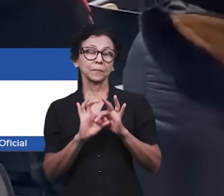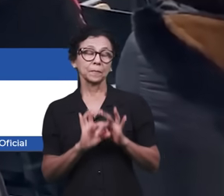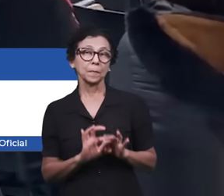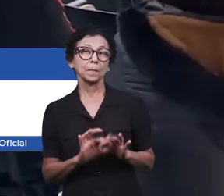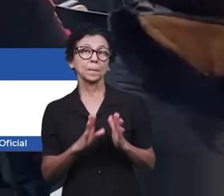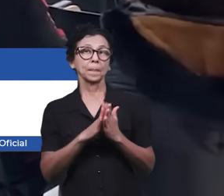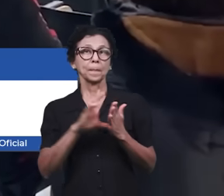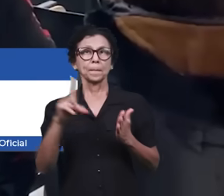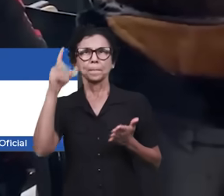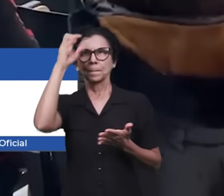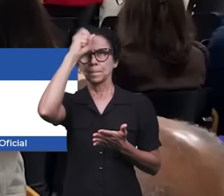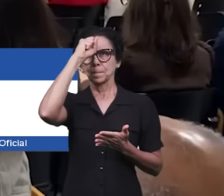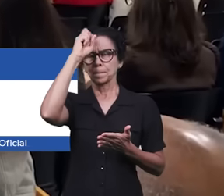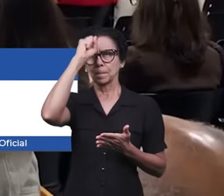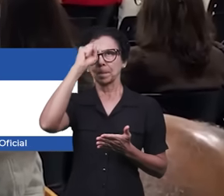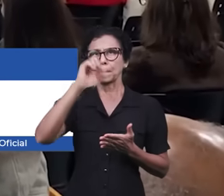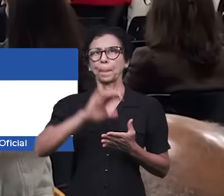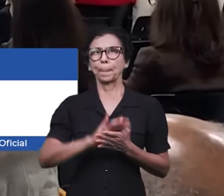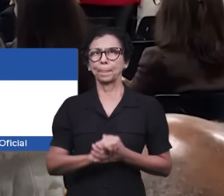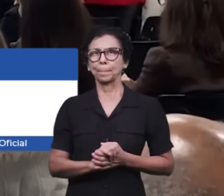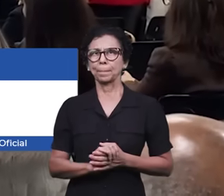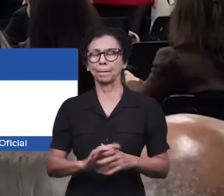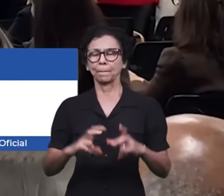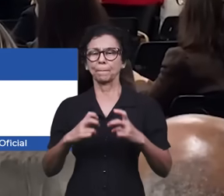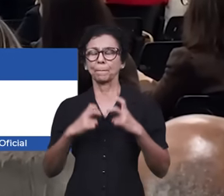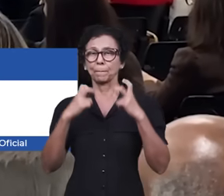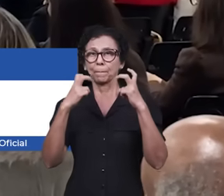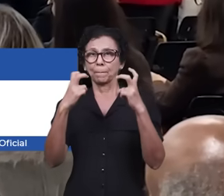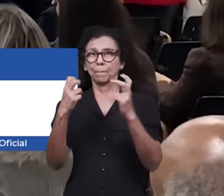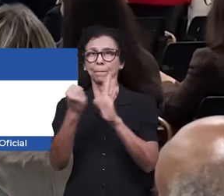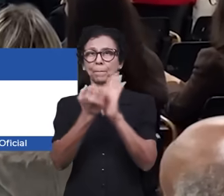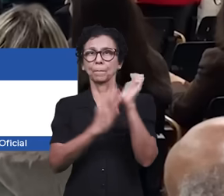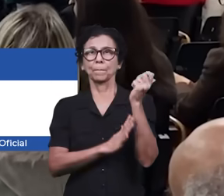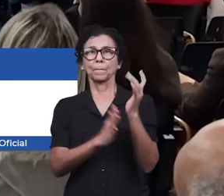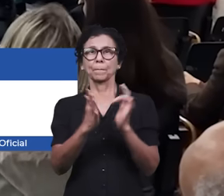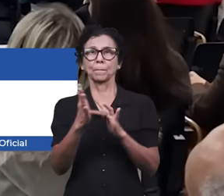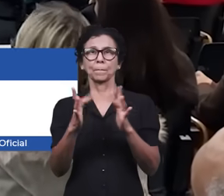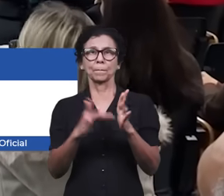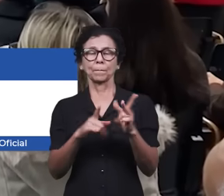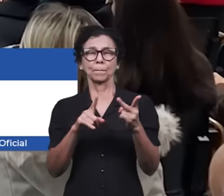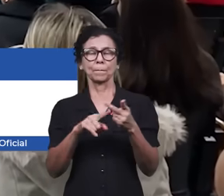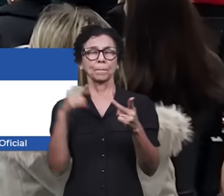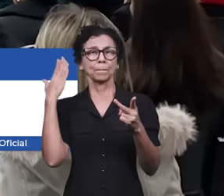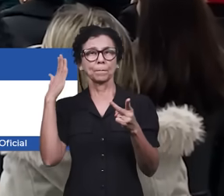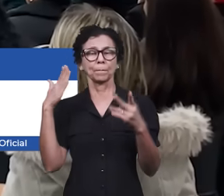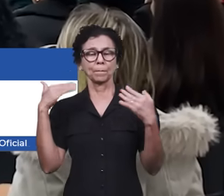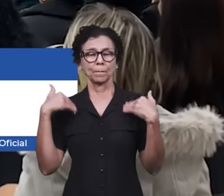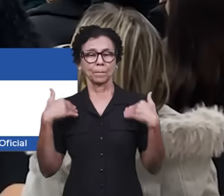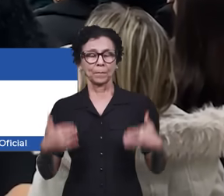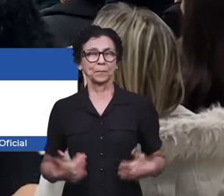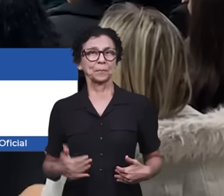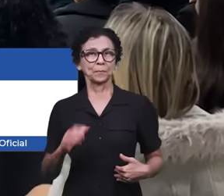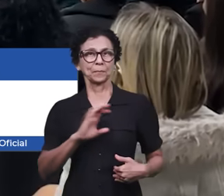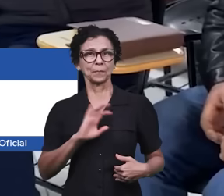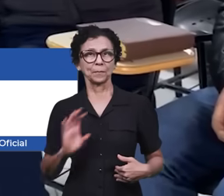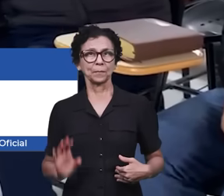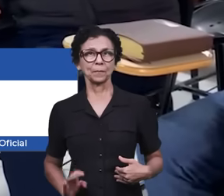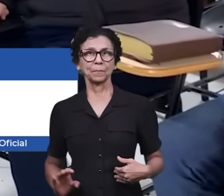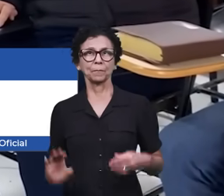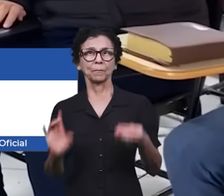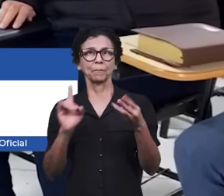a respeito da palavra, né? O clamor, foi a aula da manhã, a palavra sobre o corpo de Cristo e também a palavra